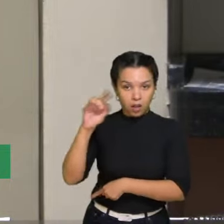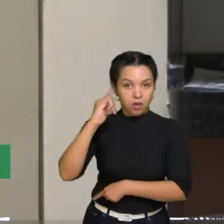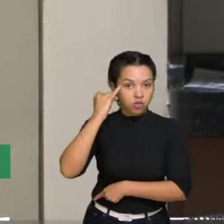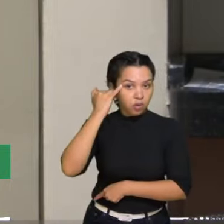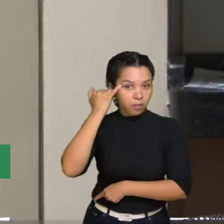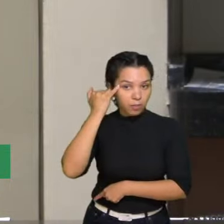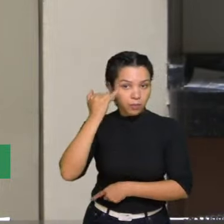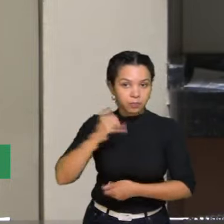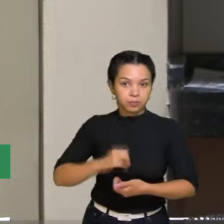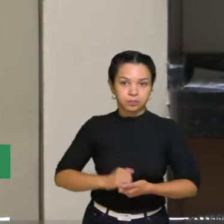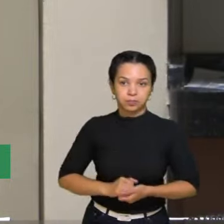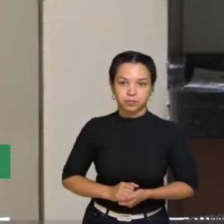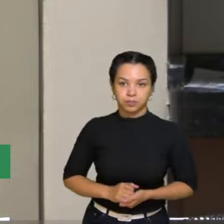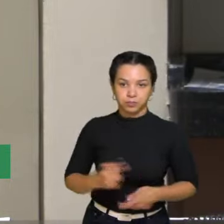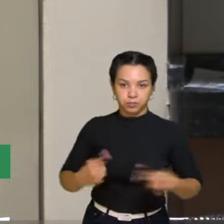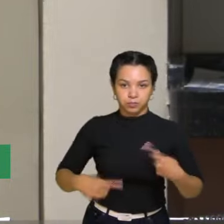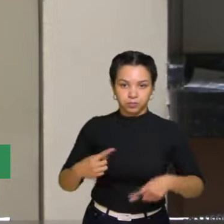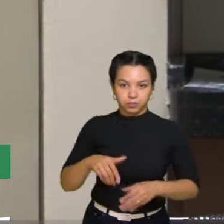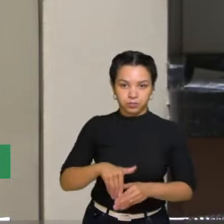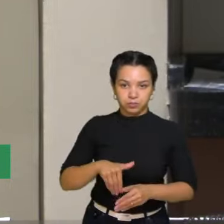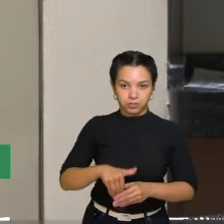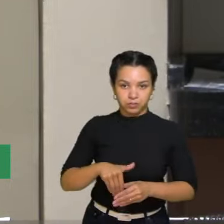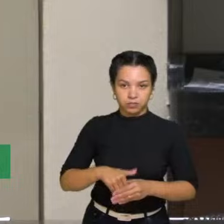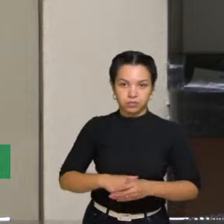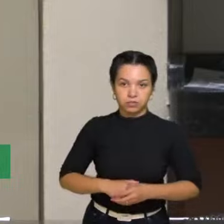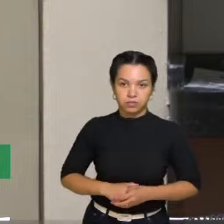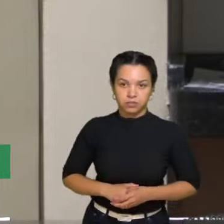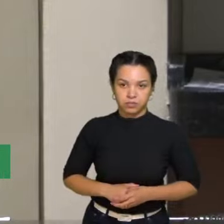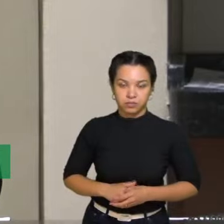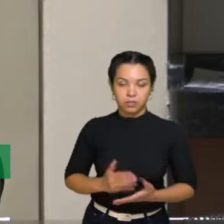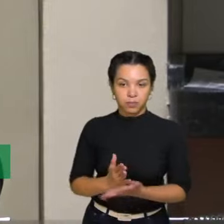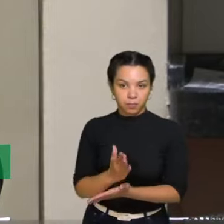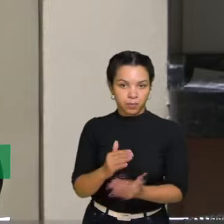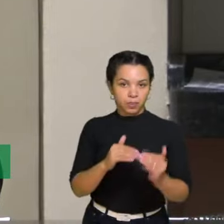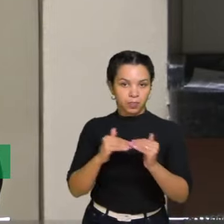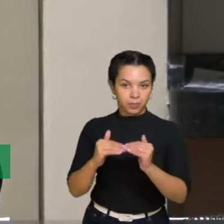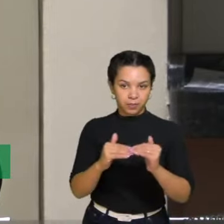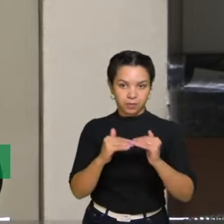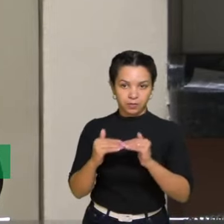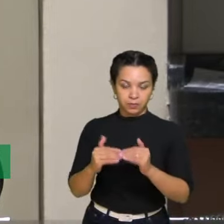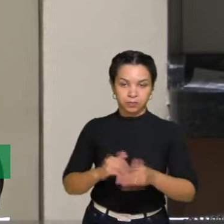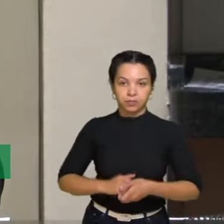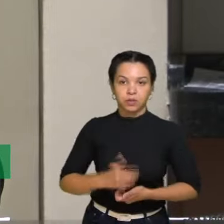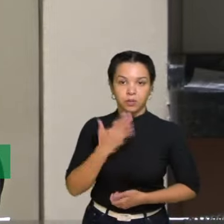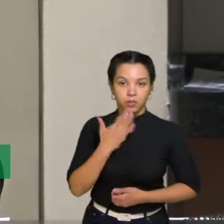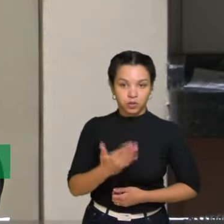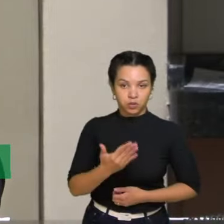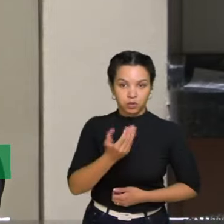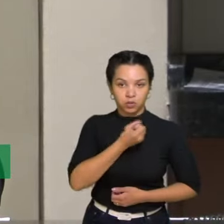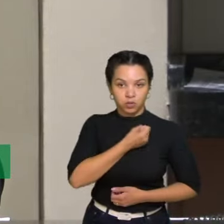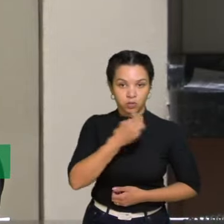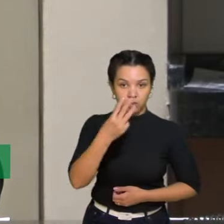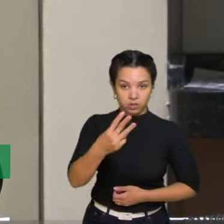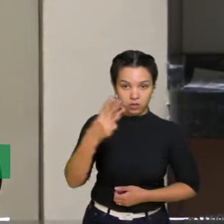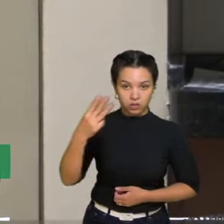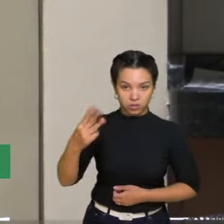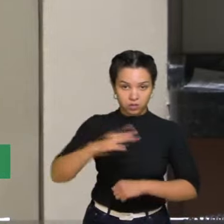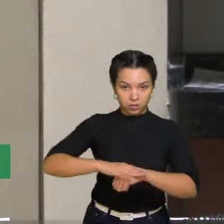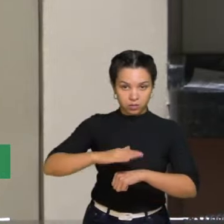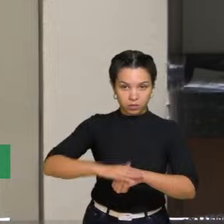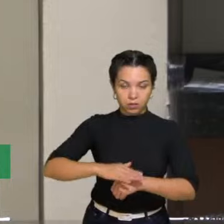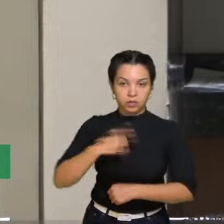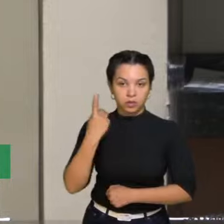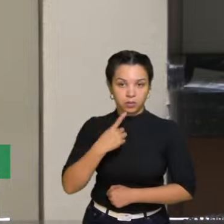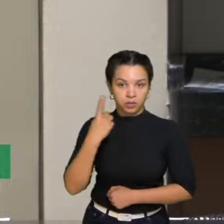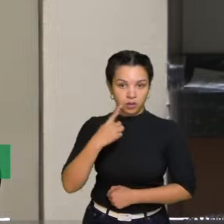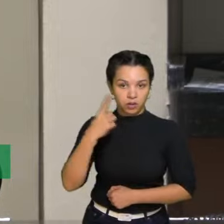discutir, em votação. Deputados que aprovam, permaneçam como se encontra. Aprovado por unanimidade. Pedido de informação 33, autor deputado Fabiano